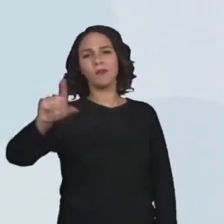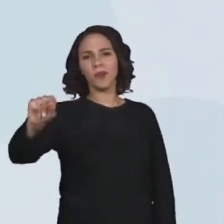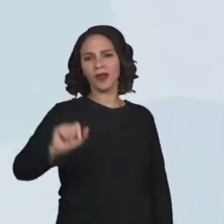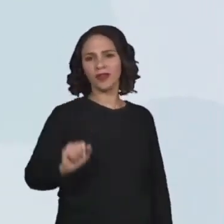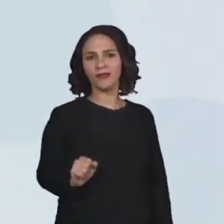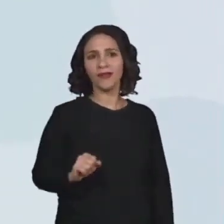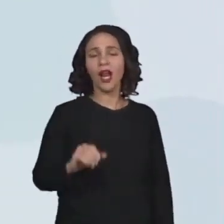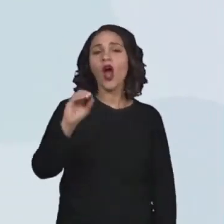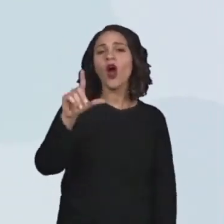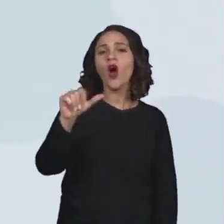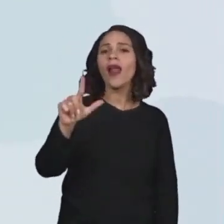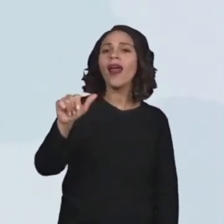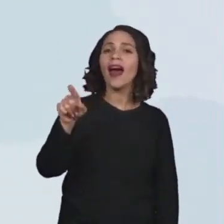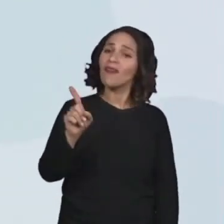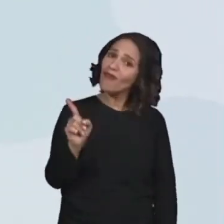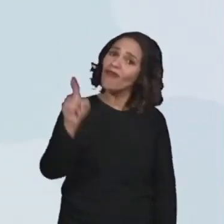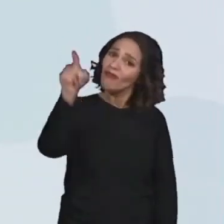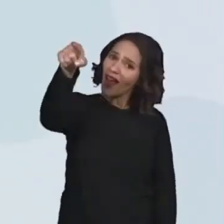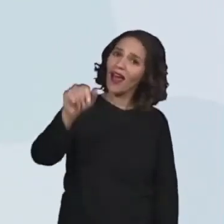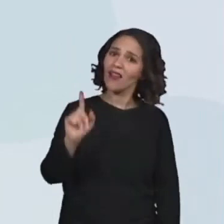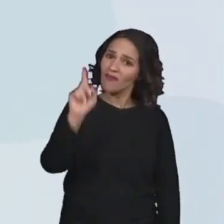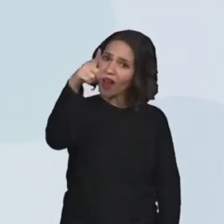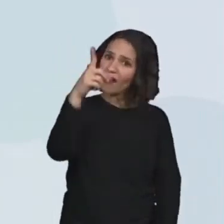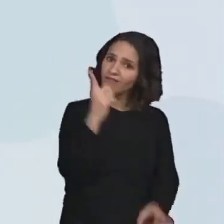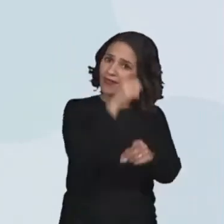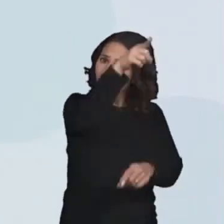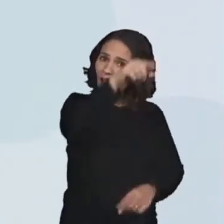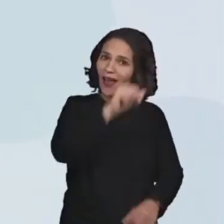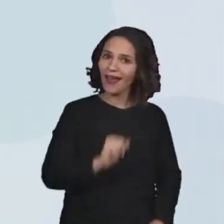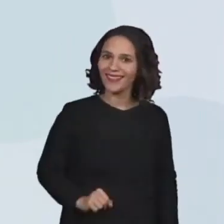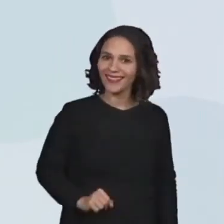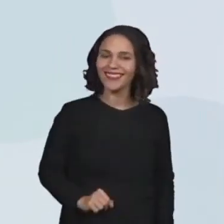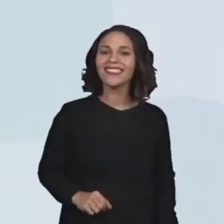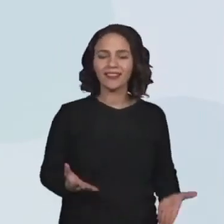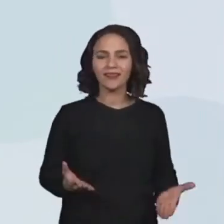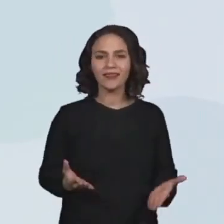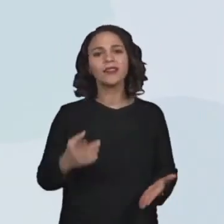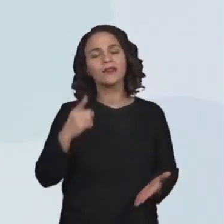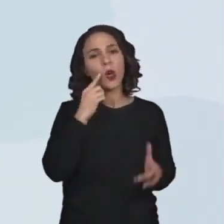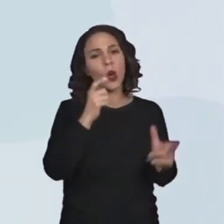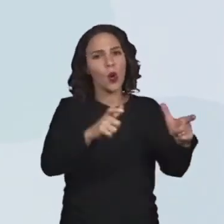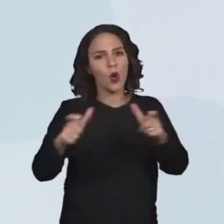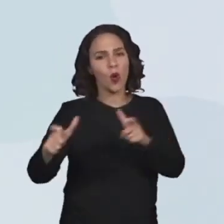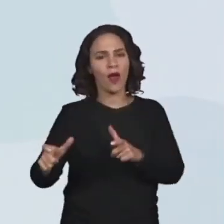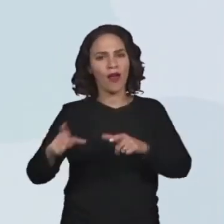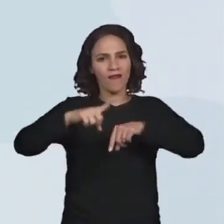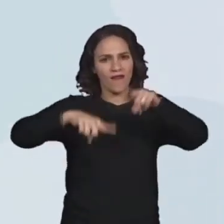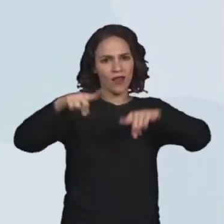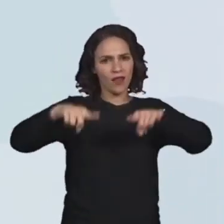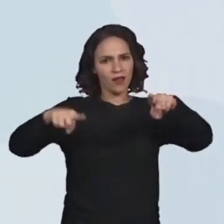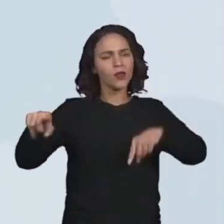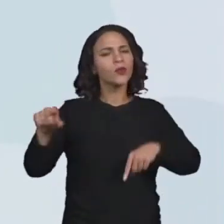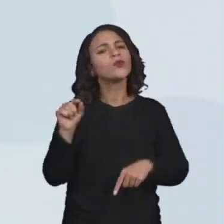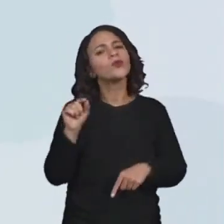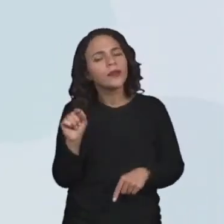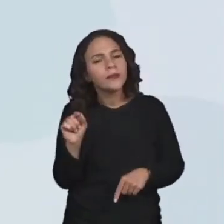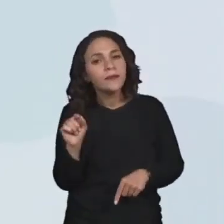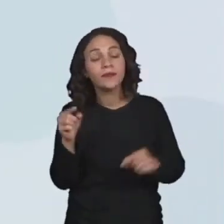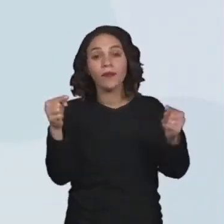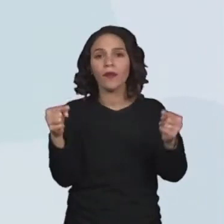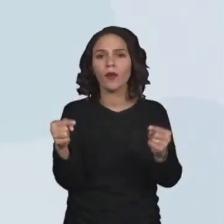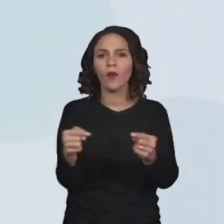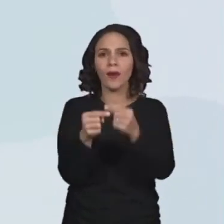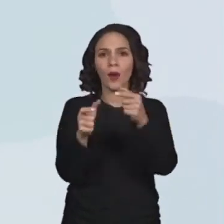E cola lá. Vai lá. Variações geográficas. São variações que ocorrem de acordo